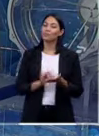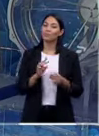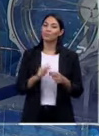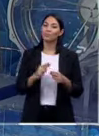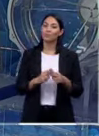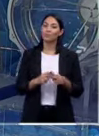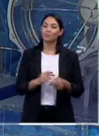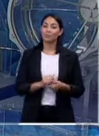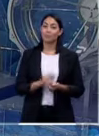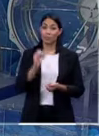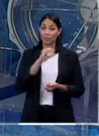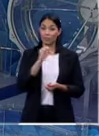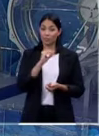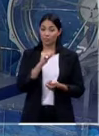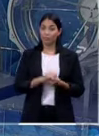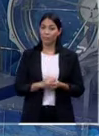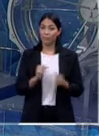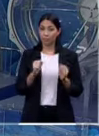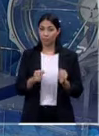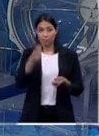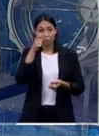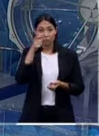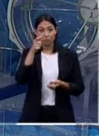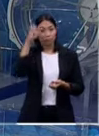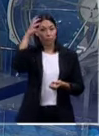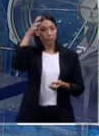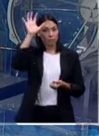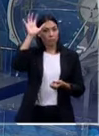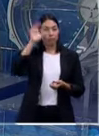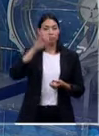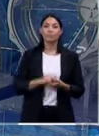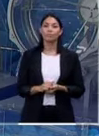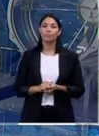em pouco você poderá saber de onde são as apostas vencedoras ou se o prêmio ficou acumulado.